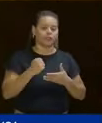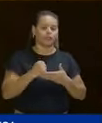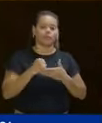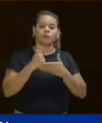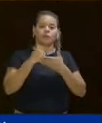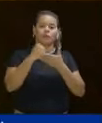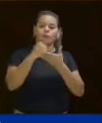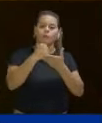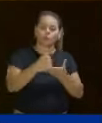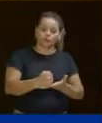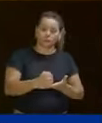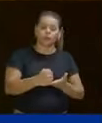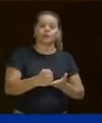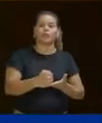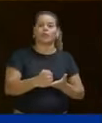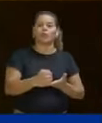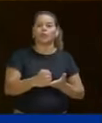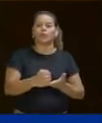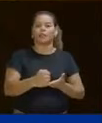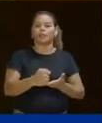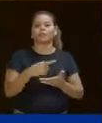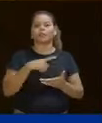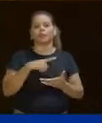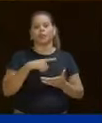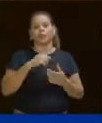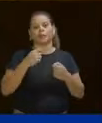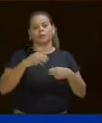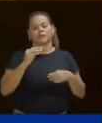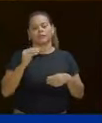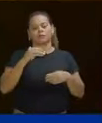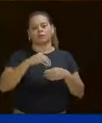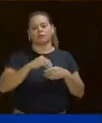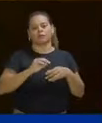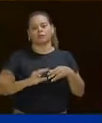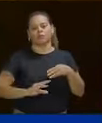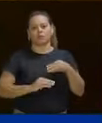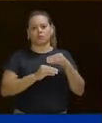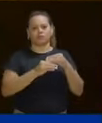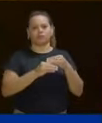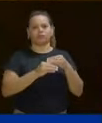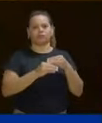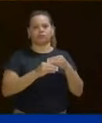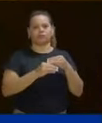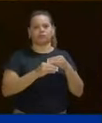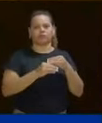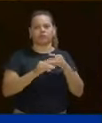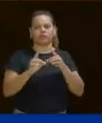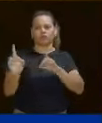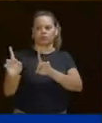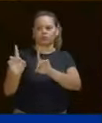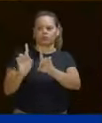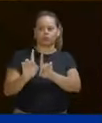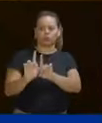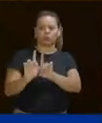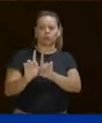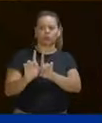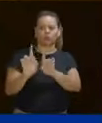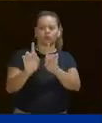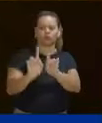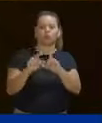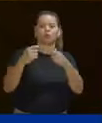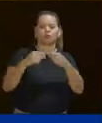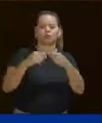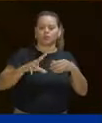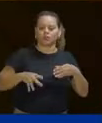Na realidade, ela dependeria, ela teria que estar completa, tá? O titular e os 2 suplentes.